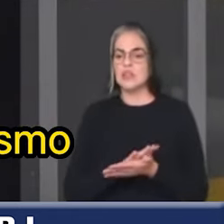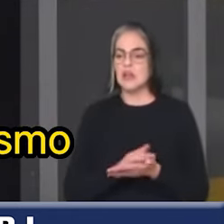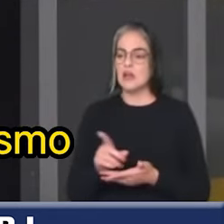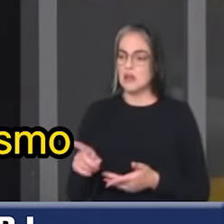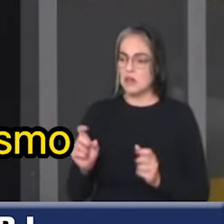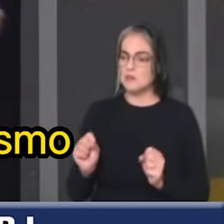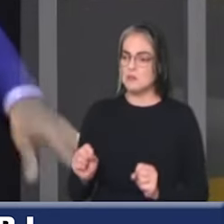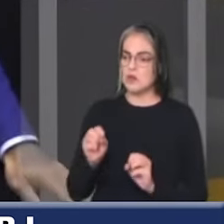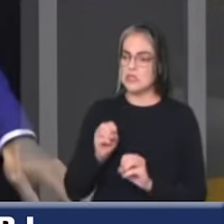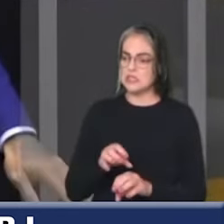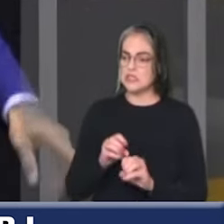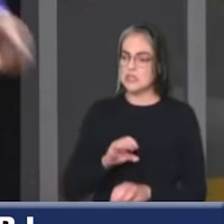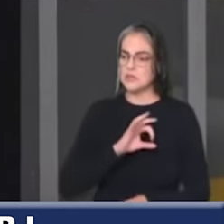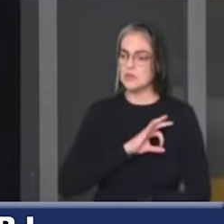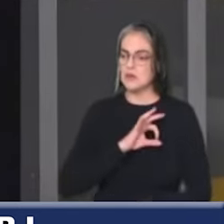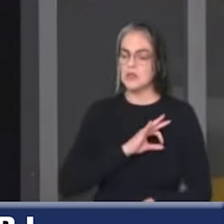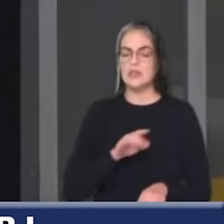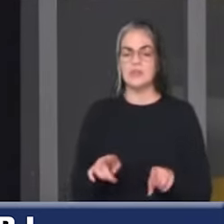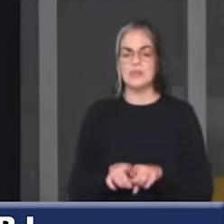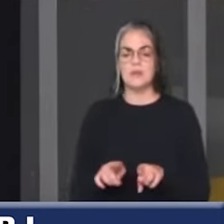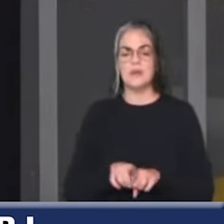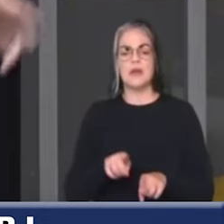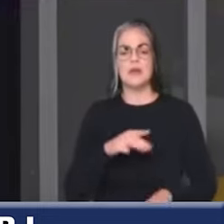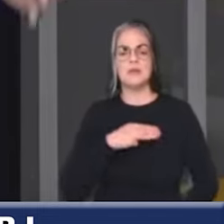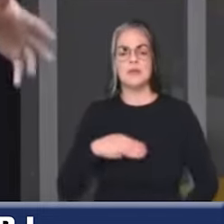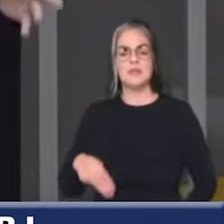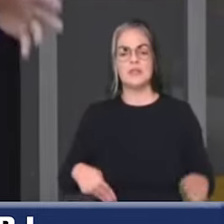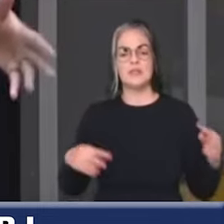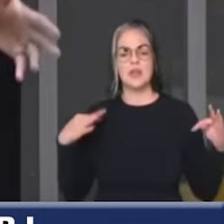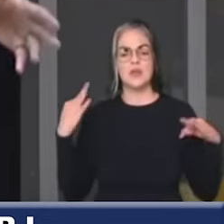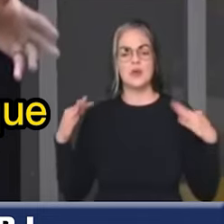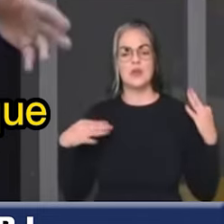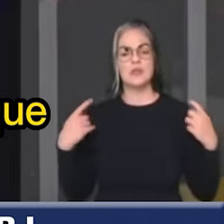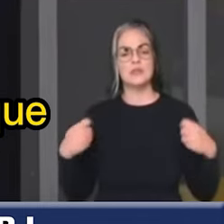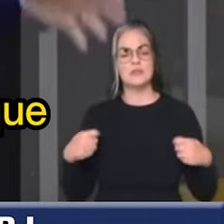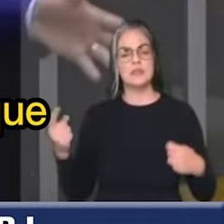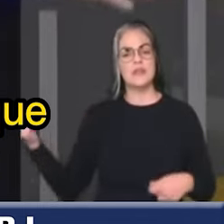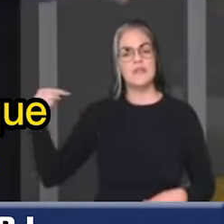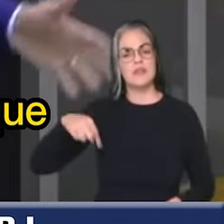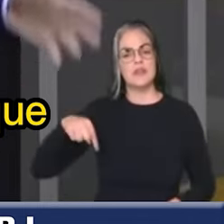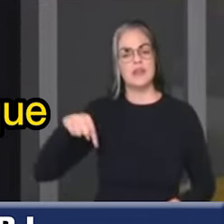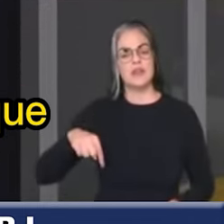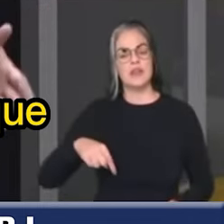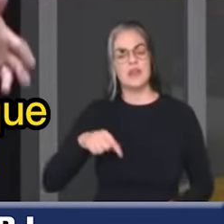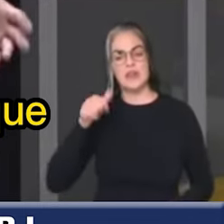a ministra do Turismo tem que vir a essa casa para prestar, a ministra do